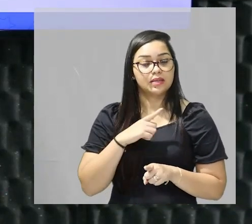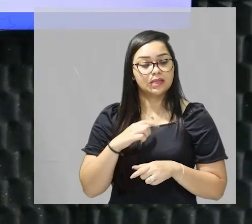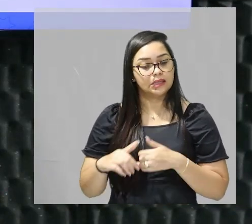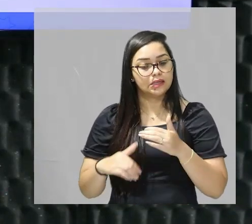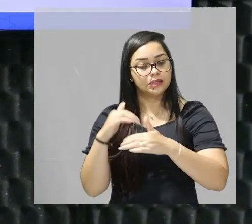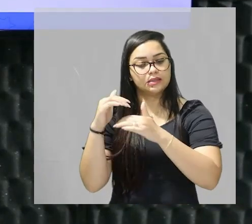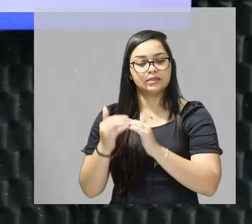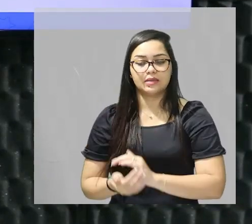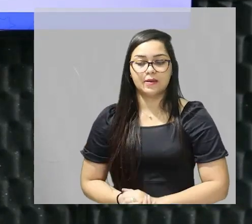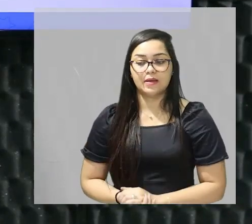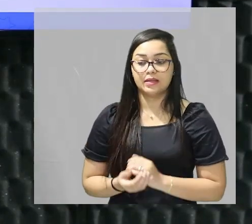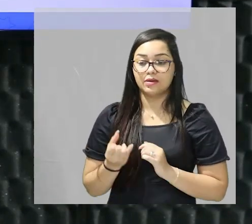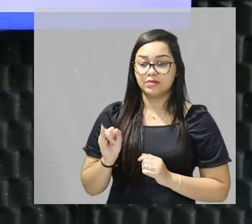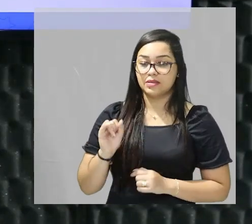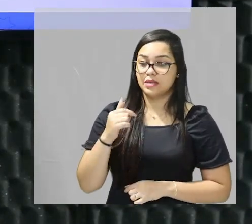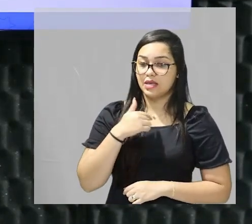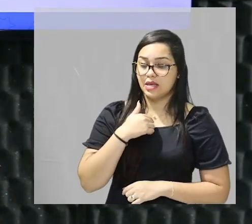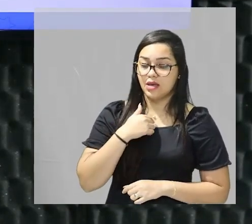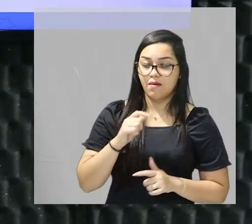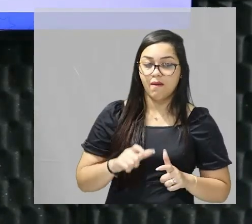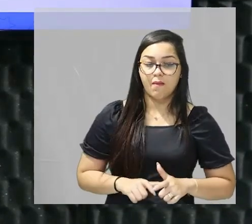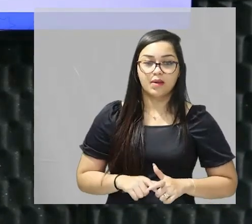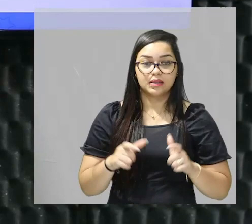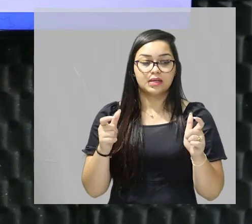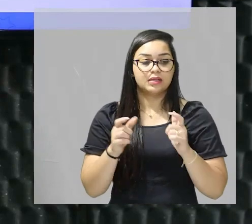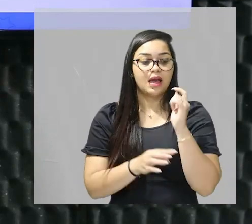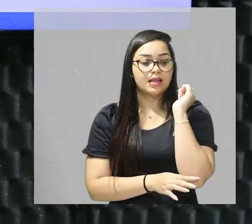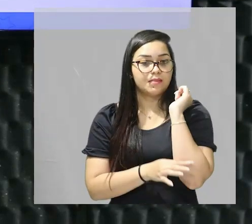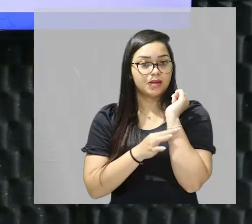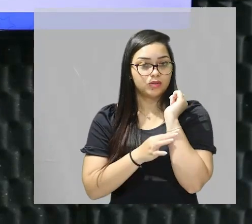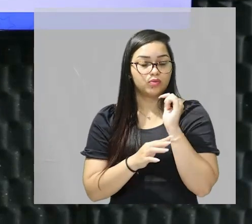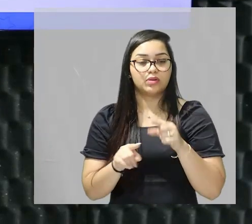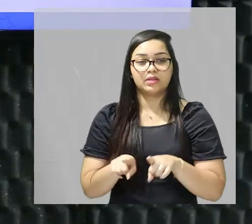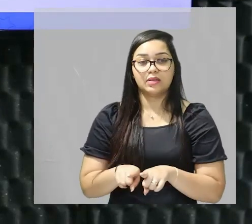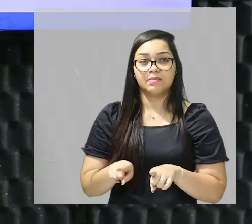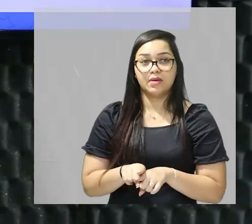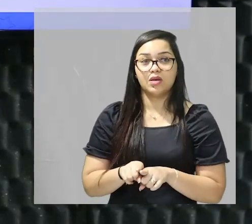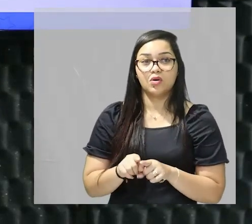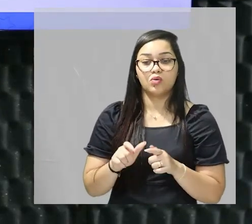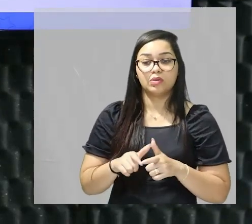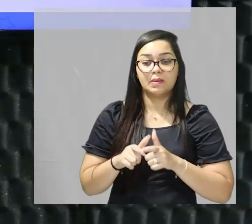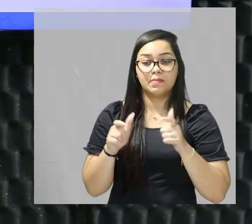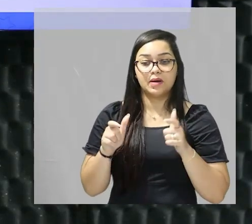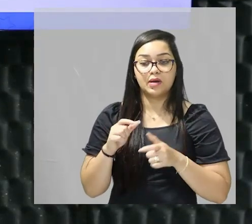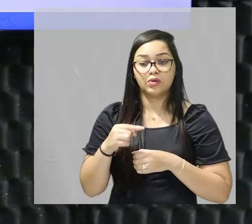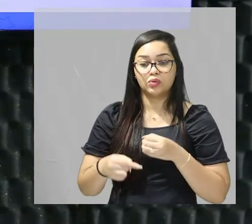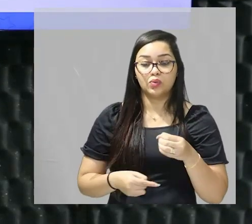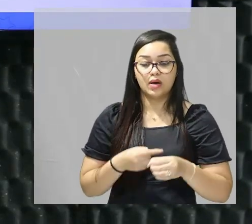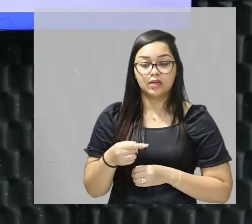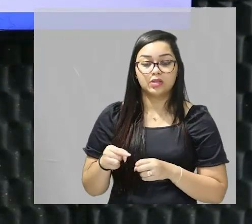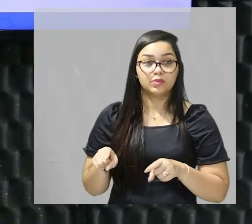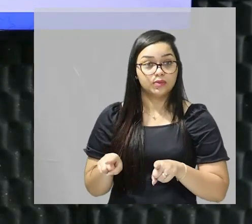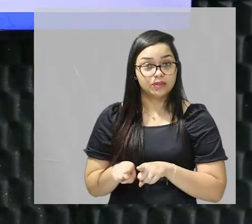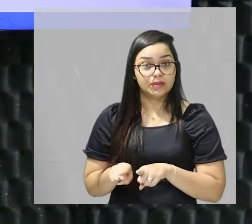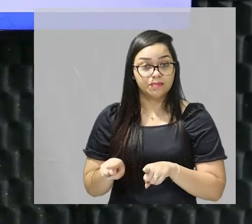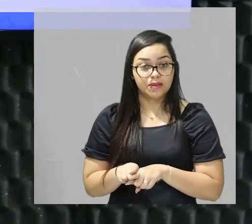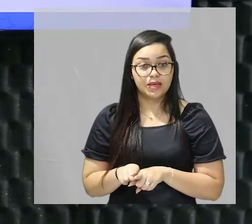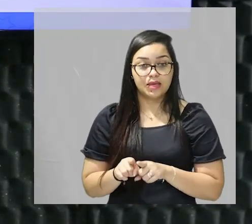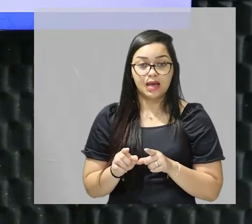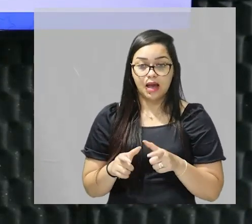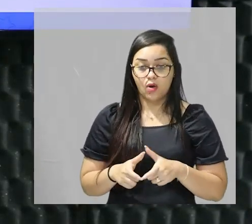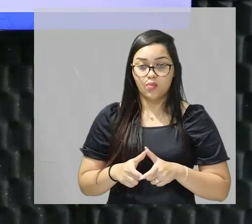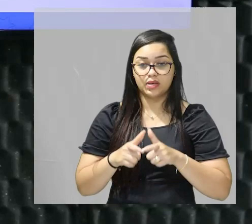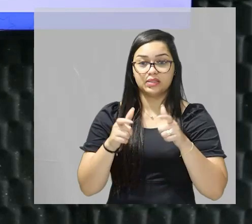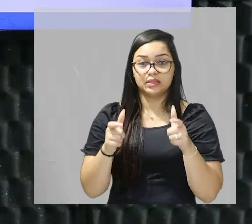ok? Então, se eu estou aumentando a temperatura e o tamanho do átomo também está aumentando,